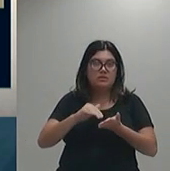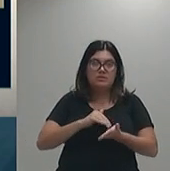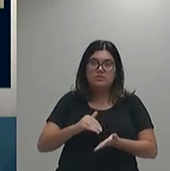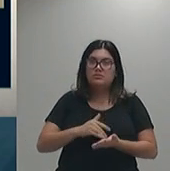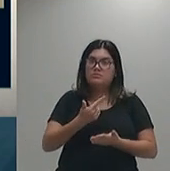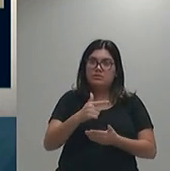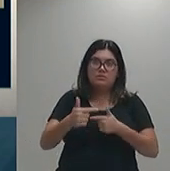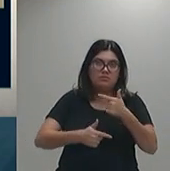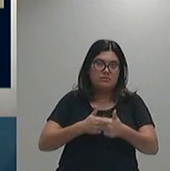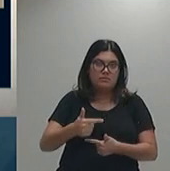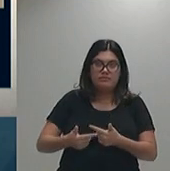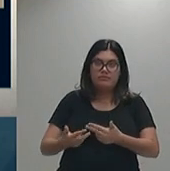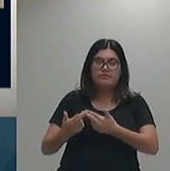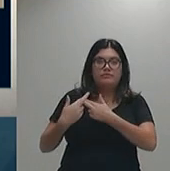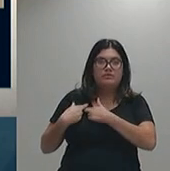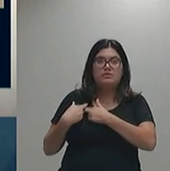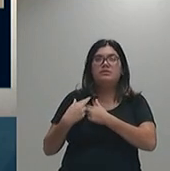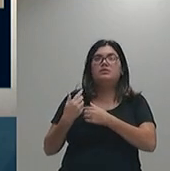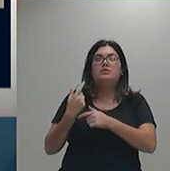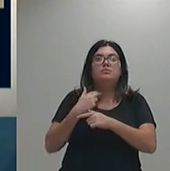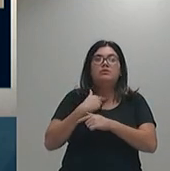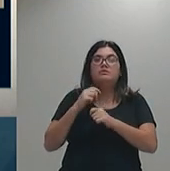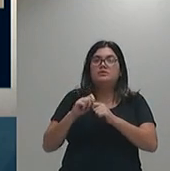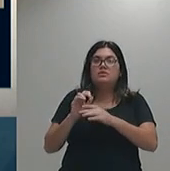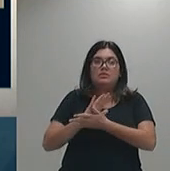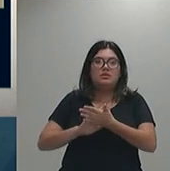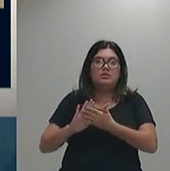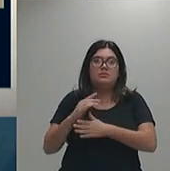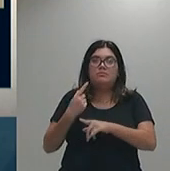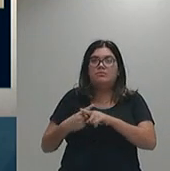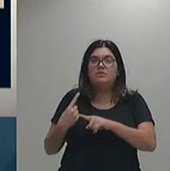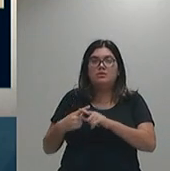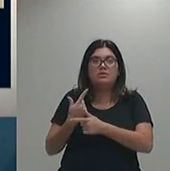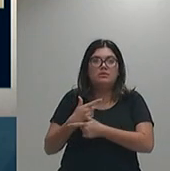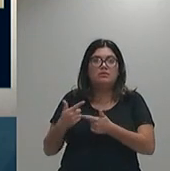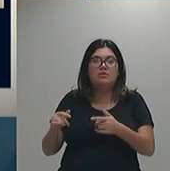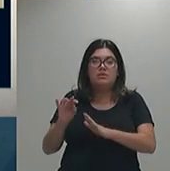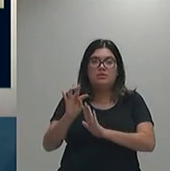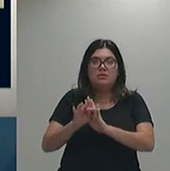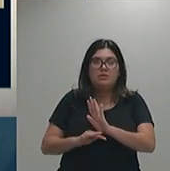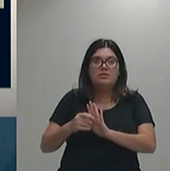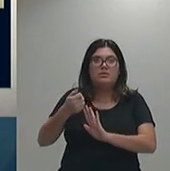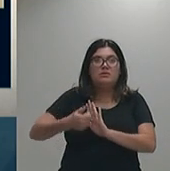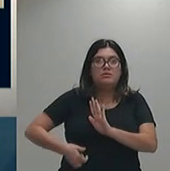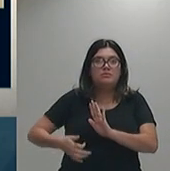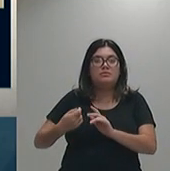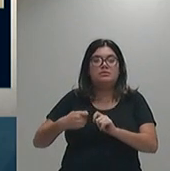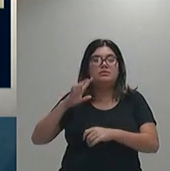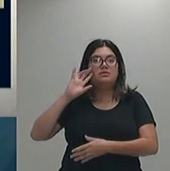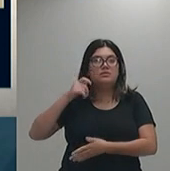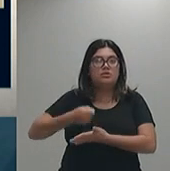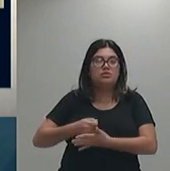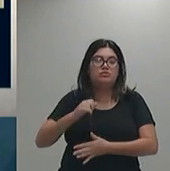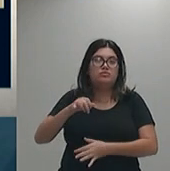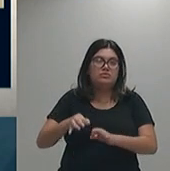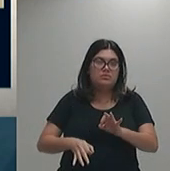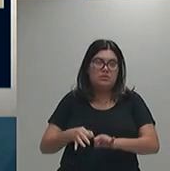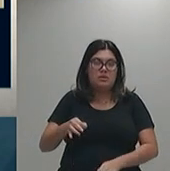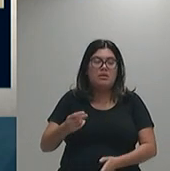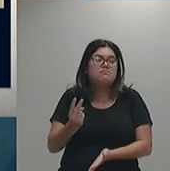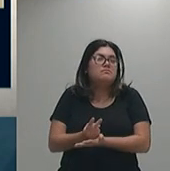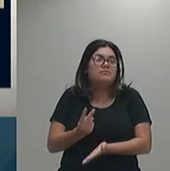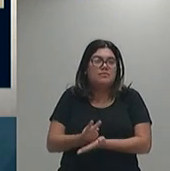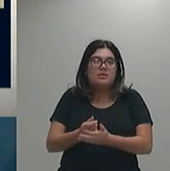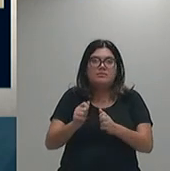declarou não posso fazer nada porque não tenho a matéria demanda Providência jurisdicional ainda que do painel arbitral